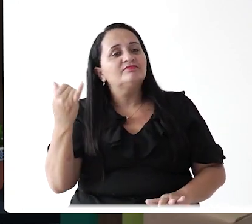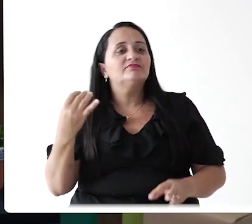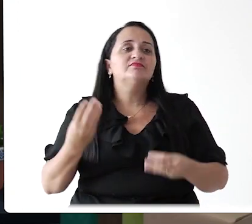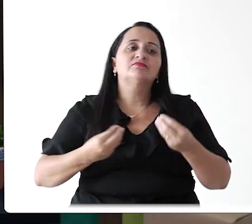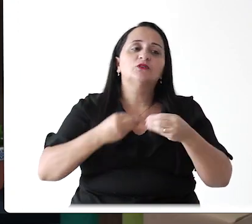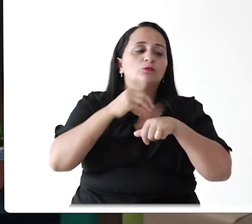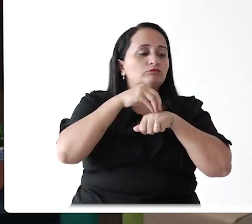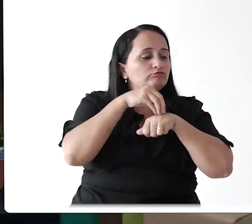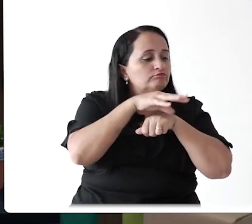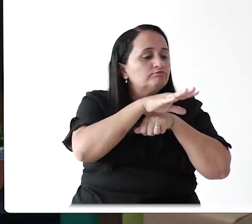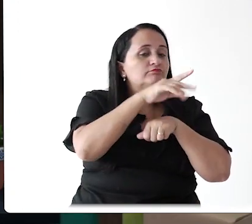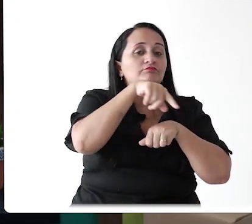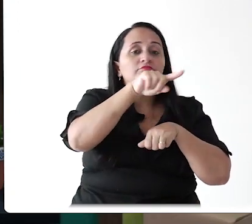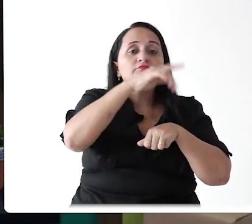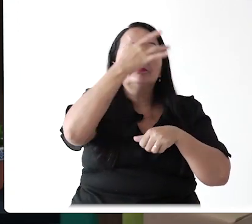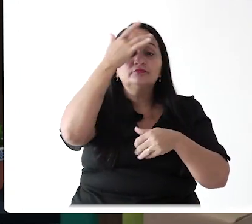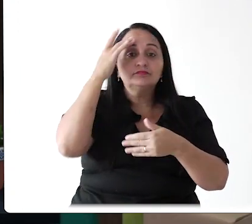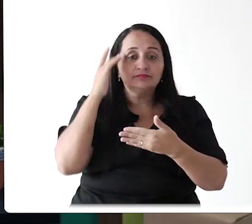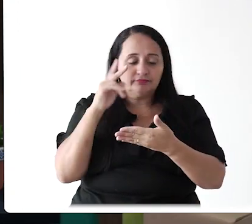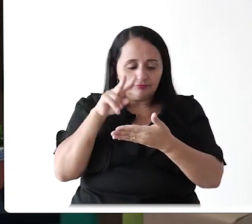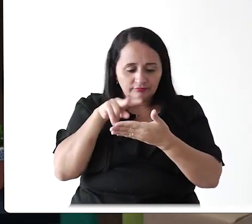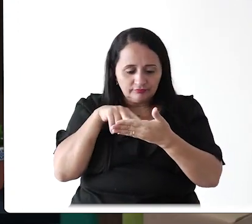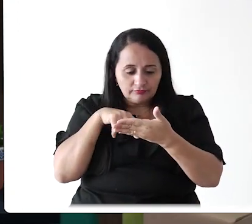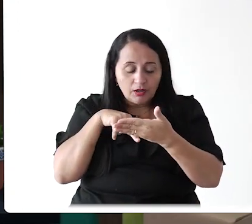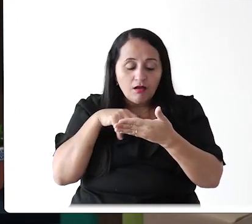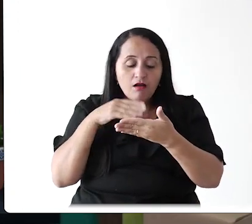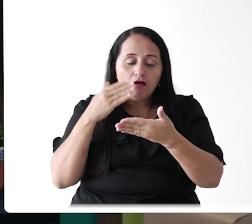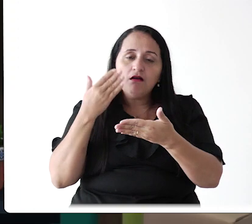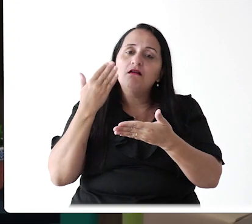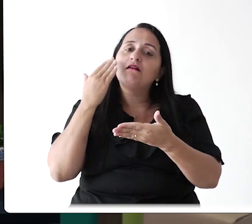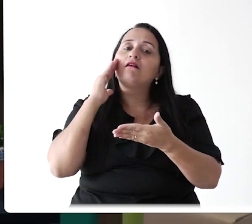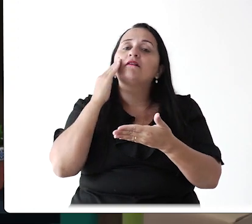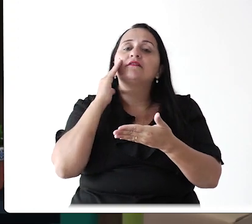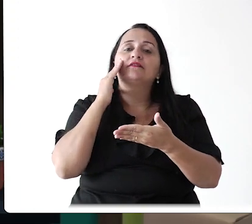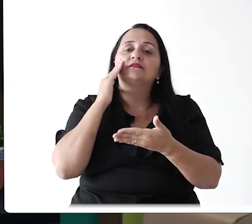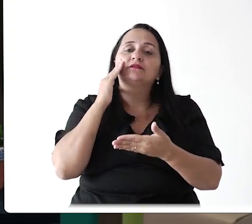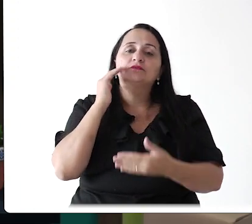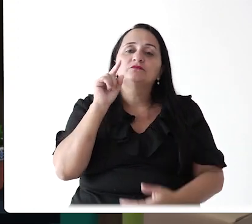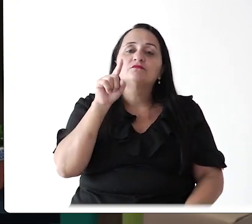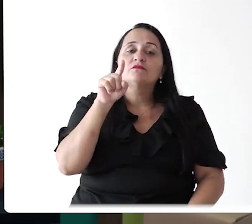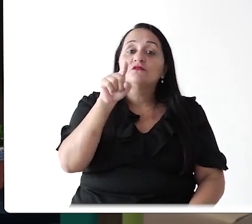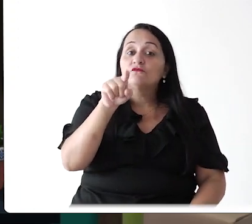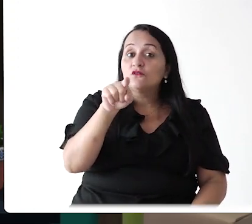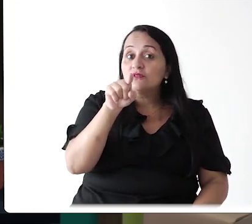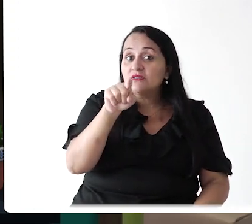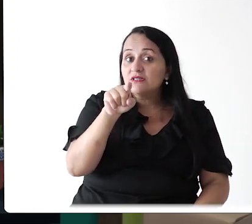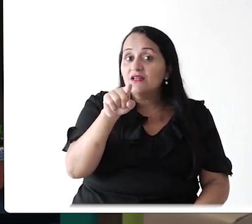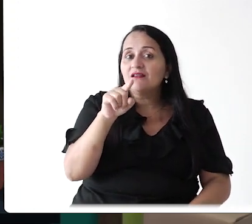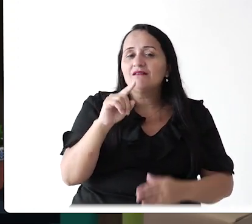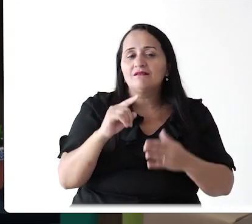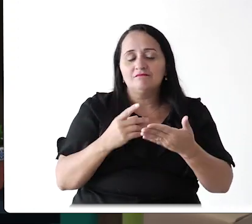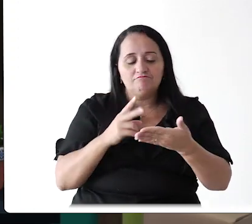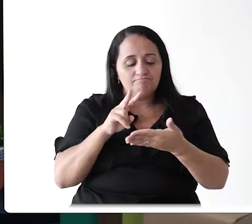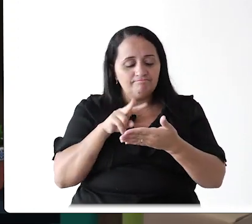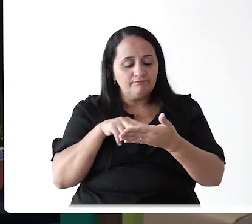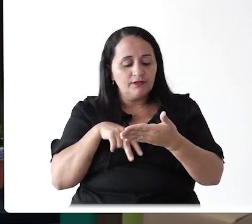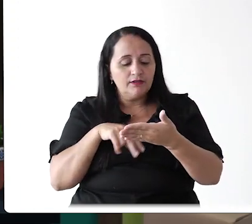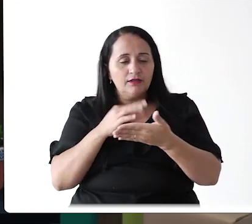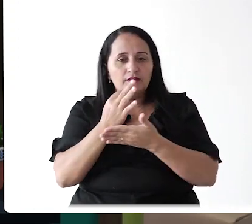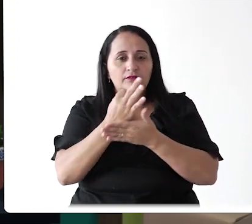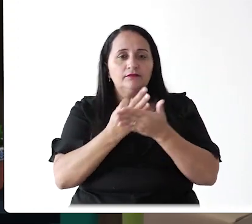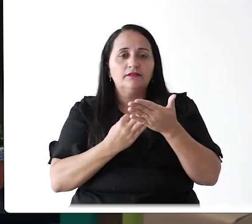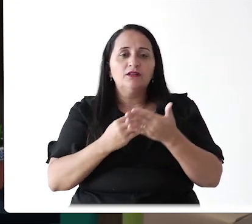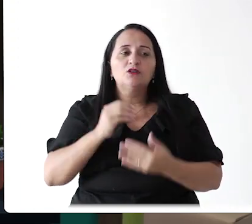essa mensagem para o leitor, para que ele, o leitor, né, você aí, o meu interlocutor, tenha